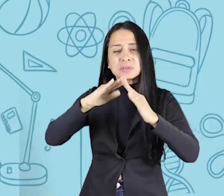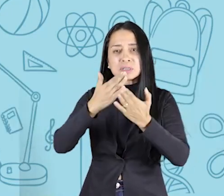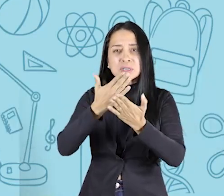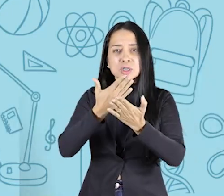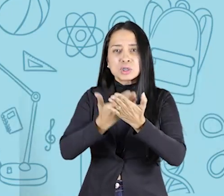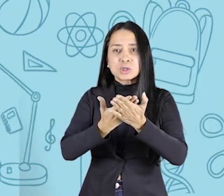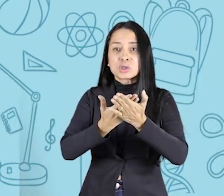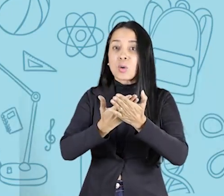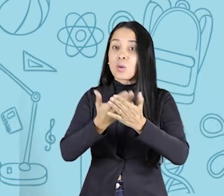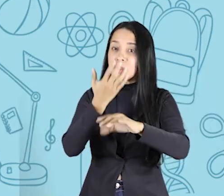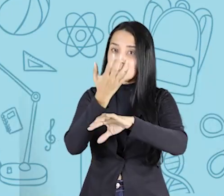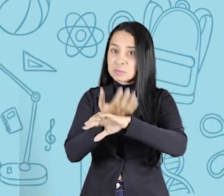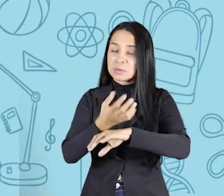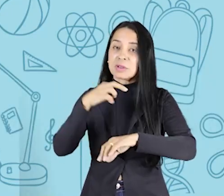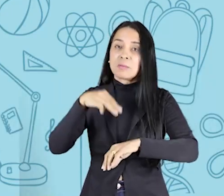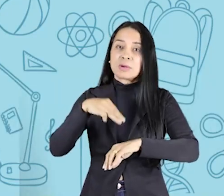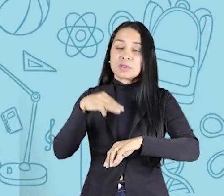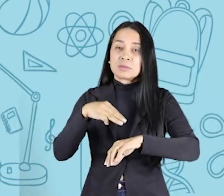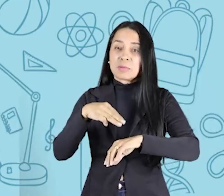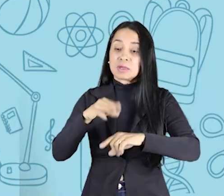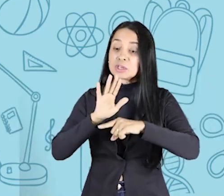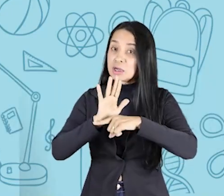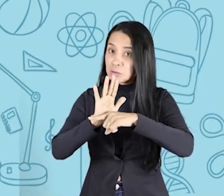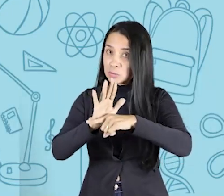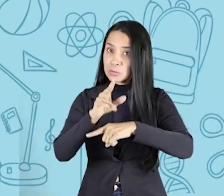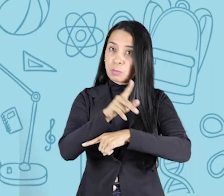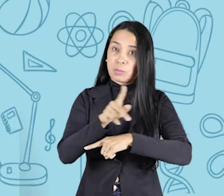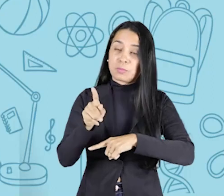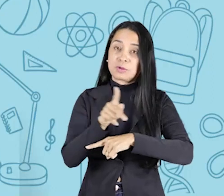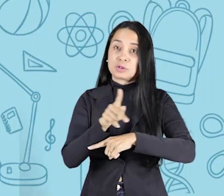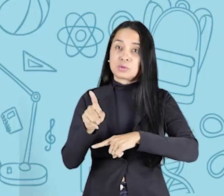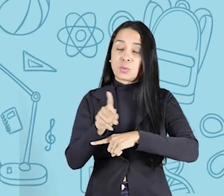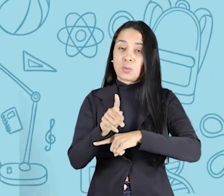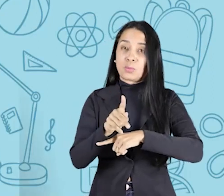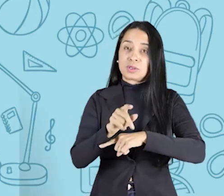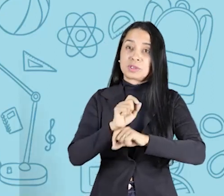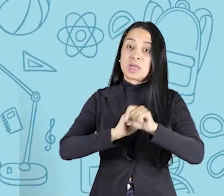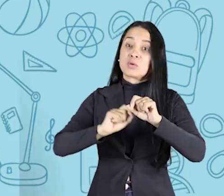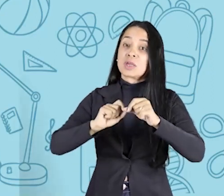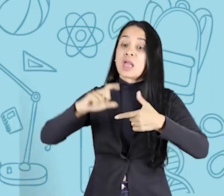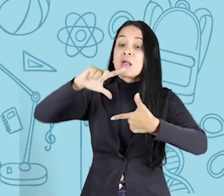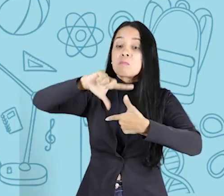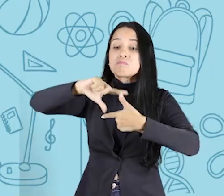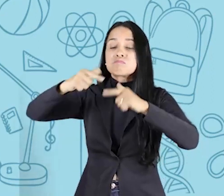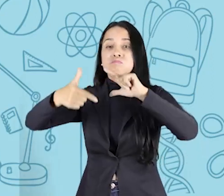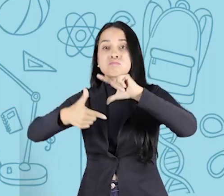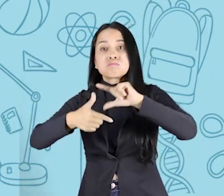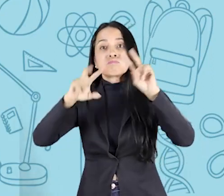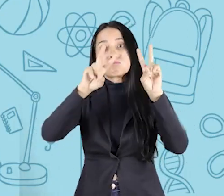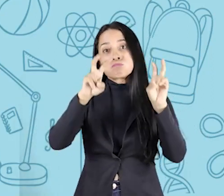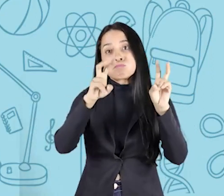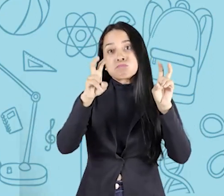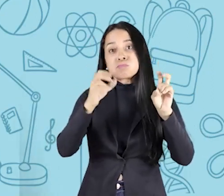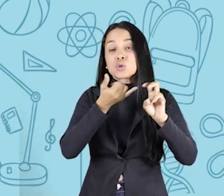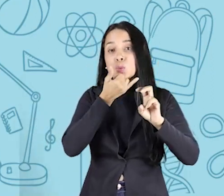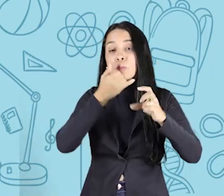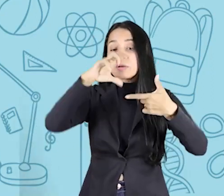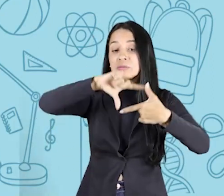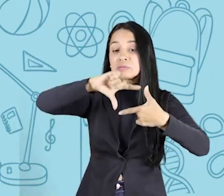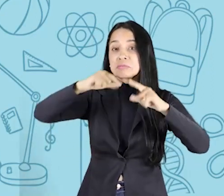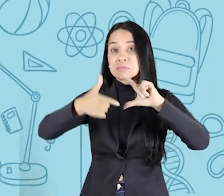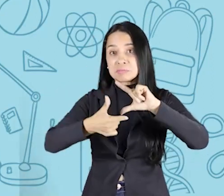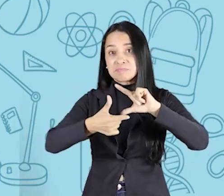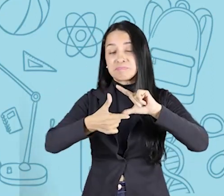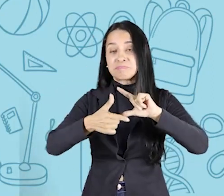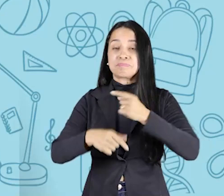Componente Curricular Matemática, com a ajuda dos professores, que é o projeto de projeções ortogonais. Ele foi realizado primeiramente no